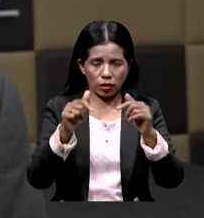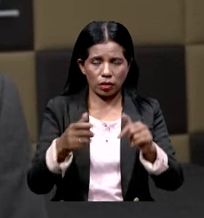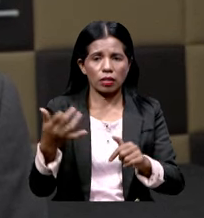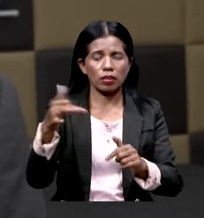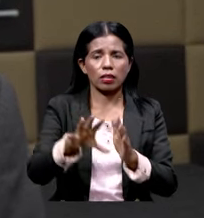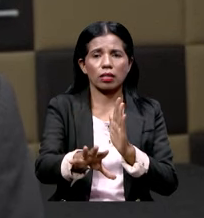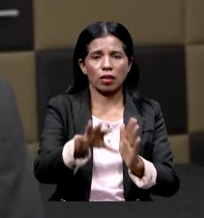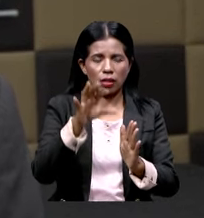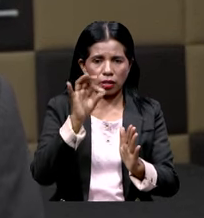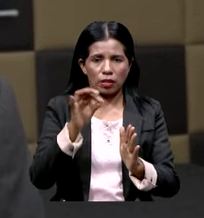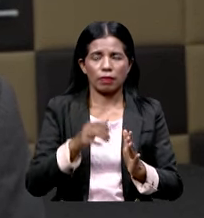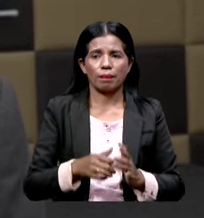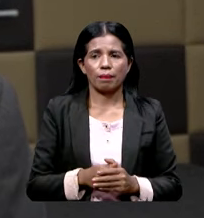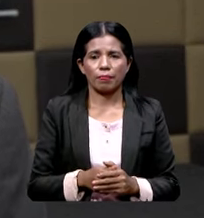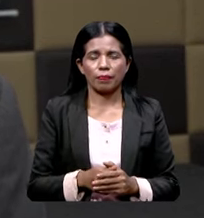hetang